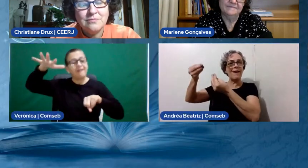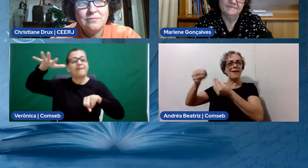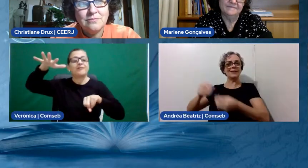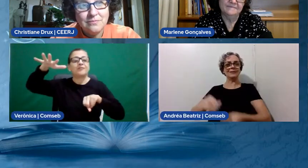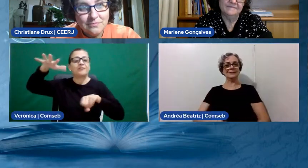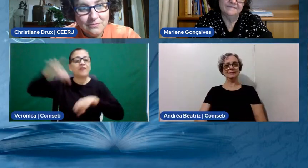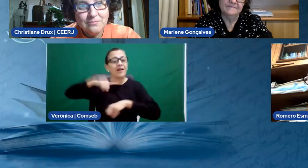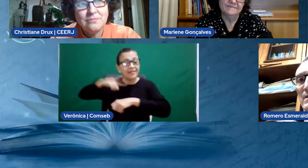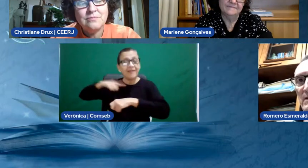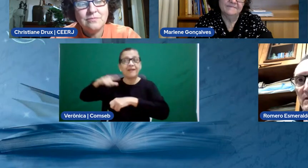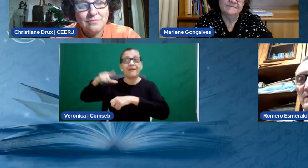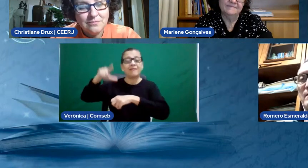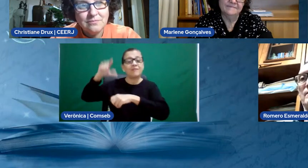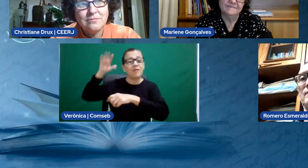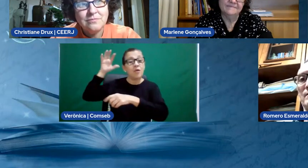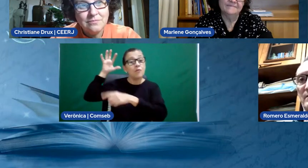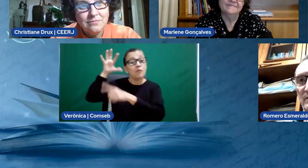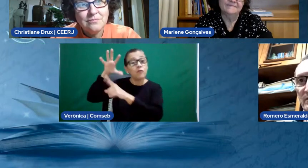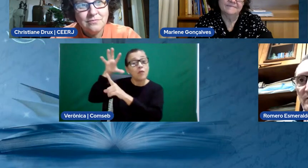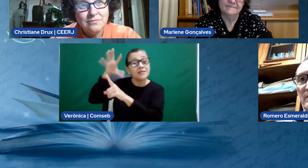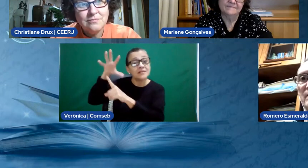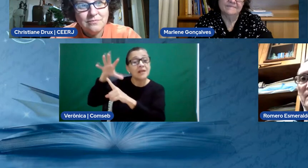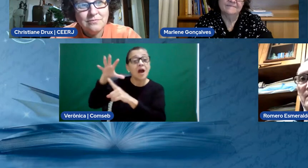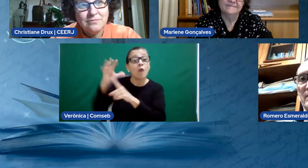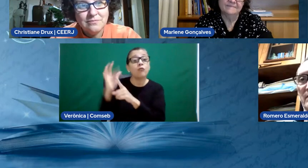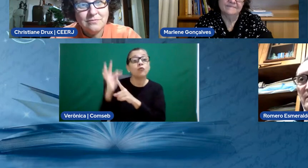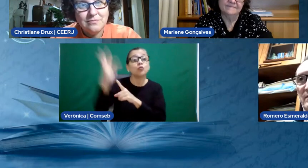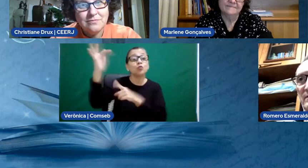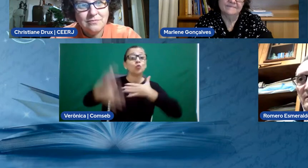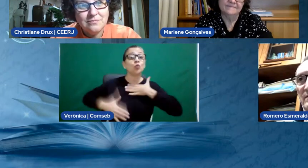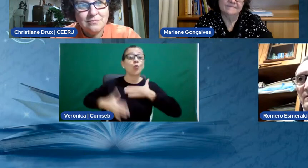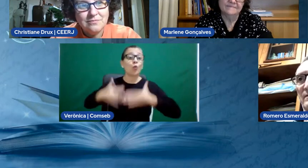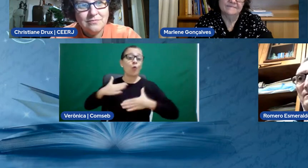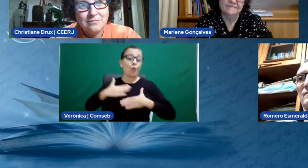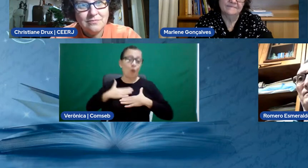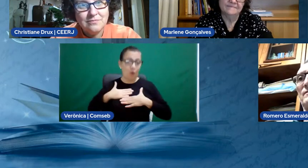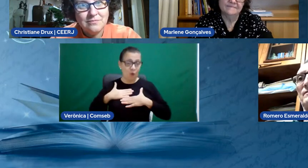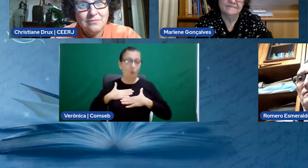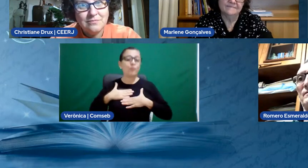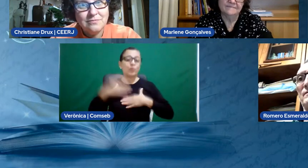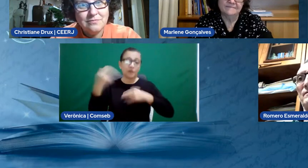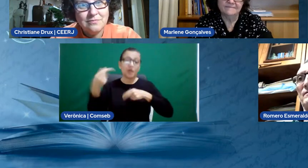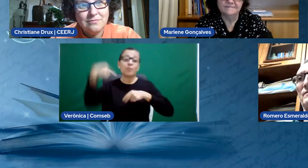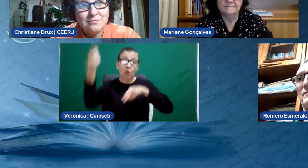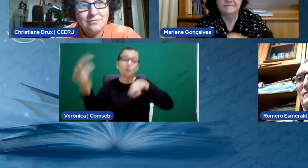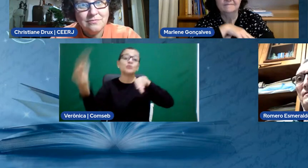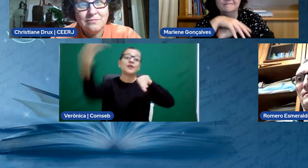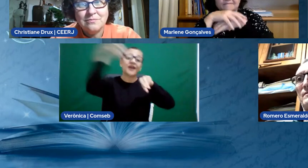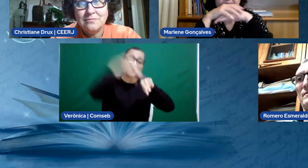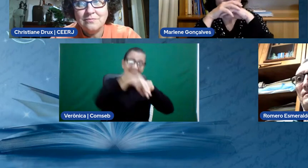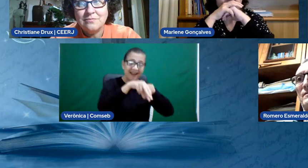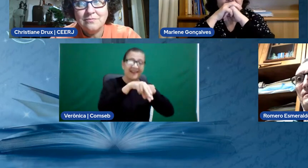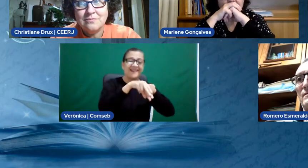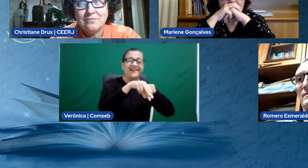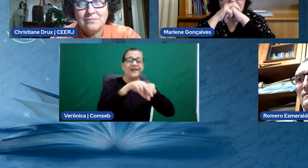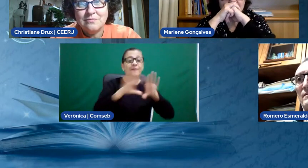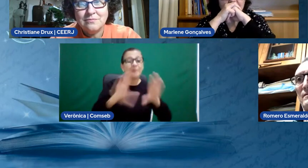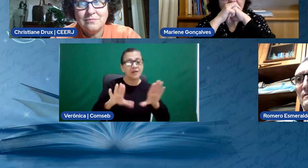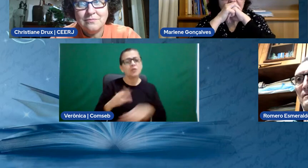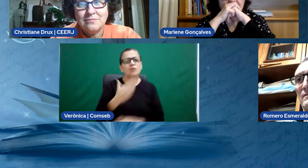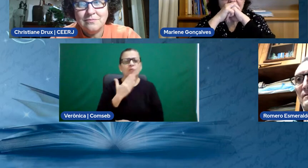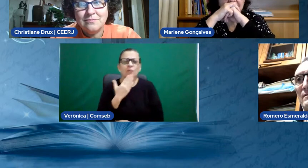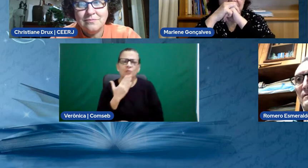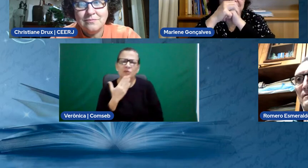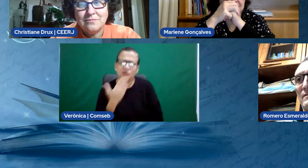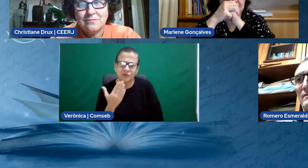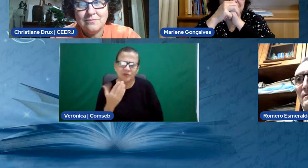corpos futuros, que serão, não é, formados para atender as suas características, as suas necessidades. Mas eu vou pedir ao Clair, por